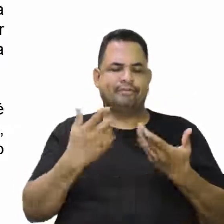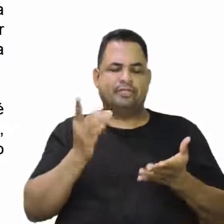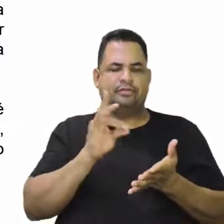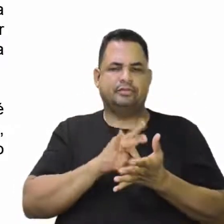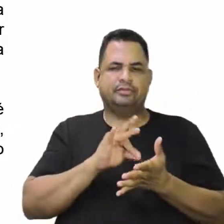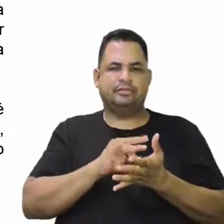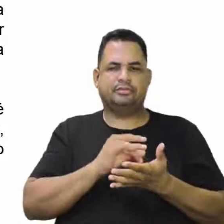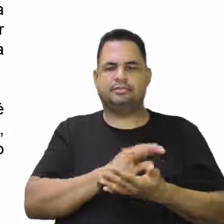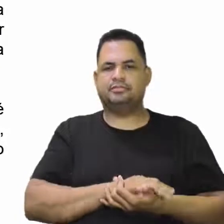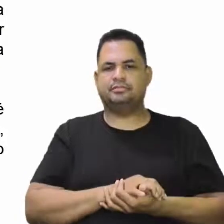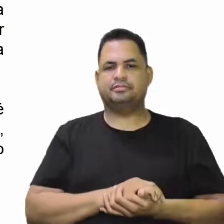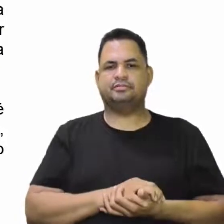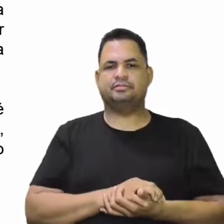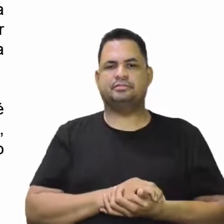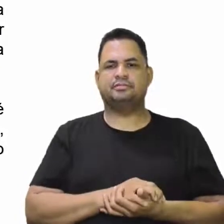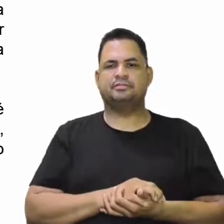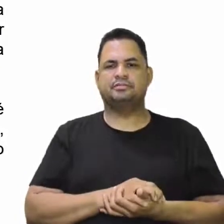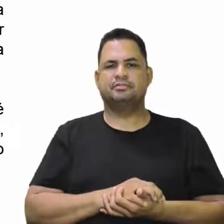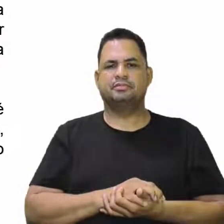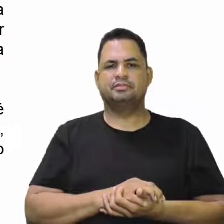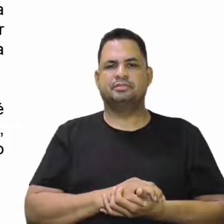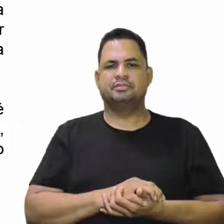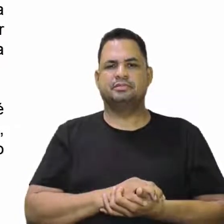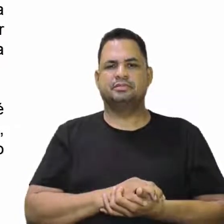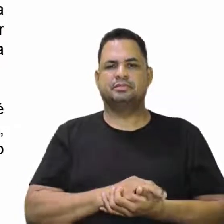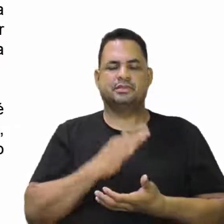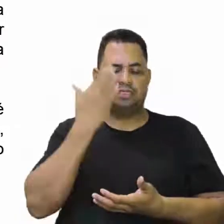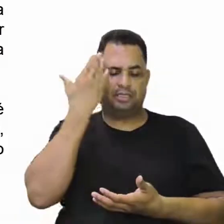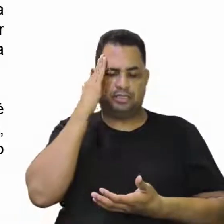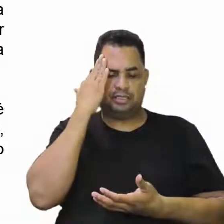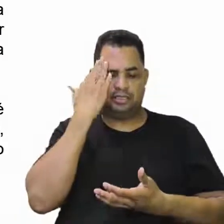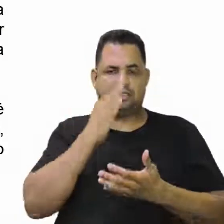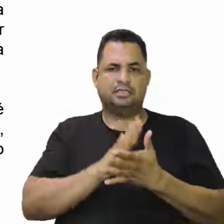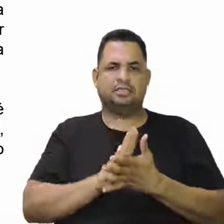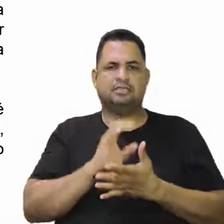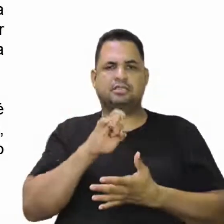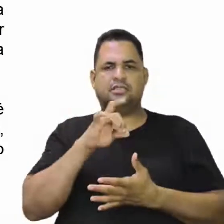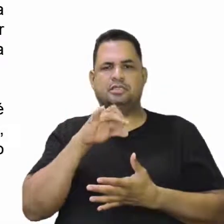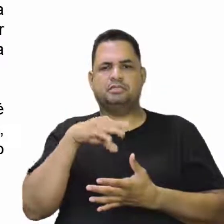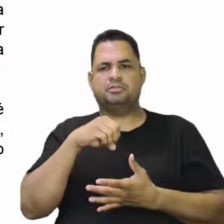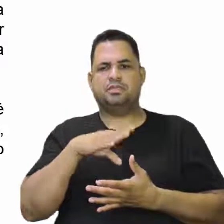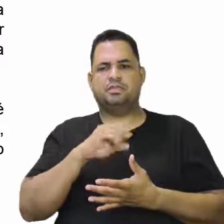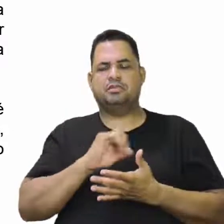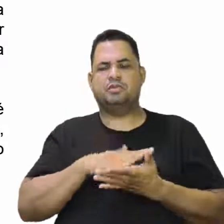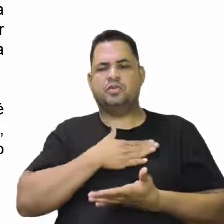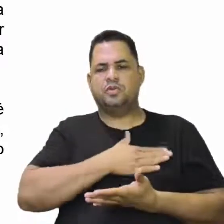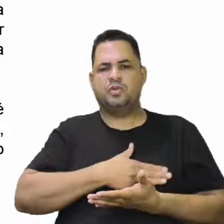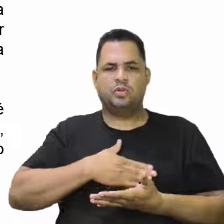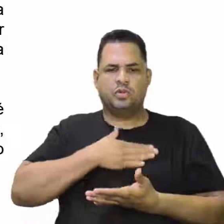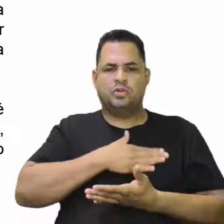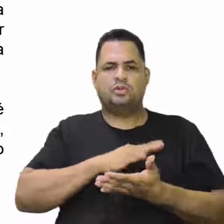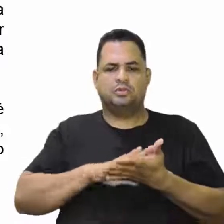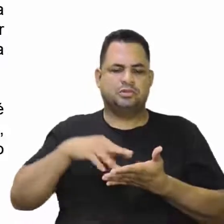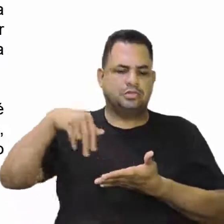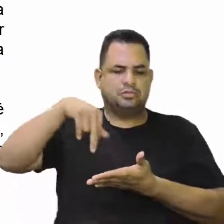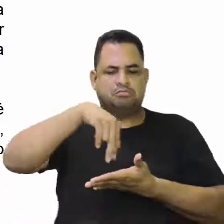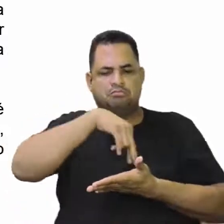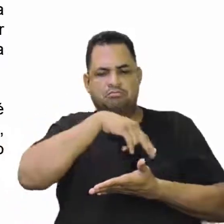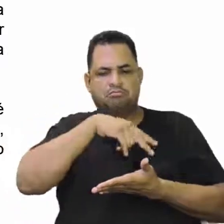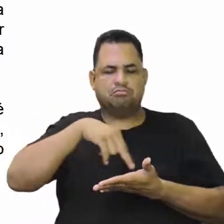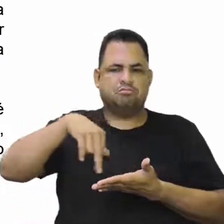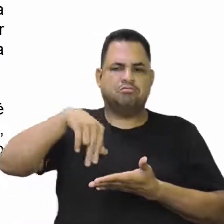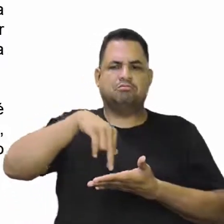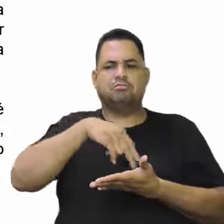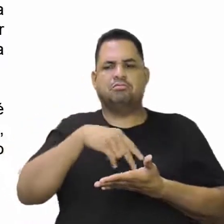não é verdade? Isso. Então, eles entendem muito de salsa e merengue. Isso. Eles gostam muito do ritmo, eles gostam muito de